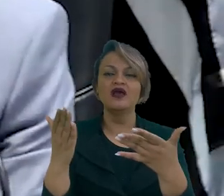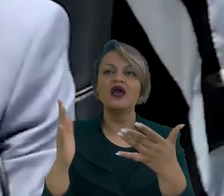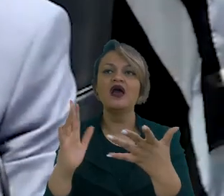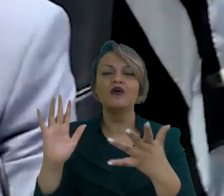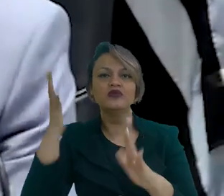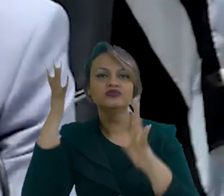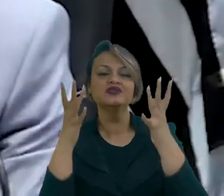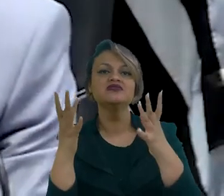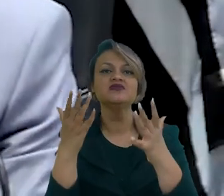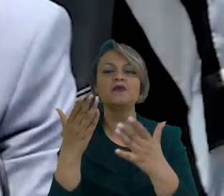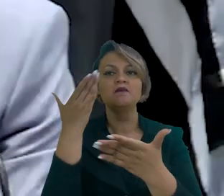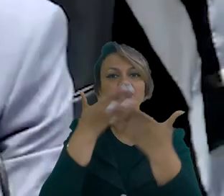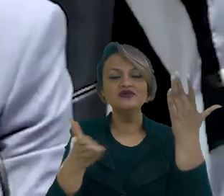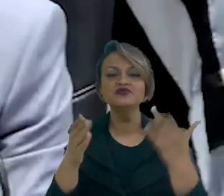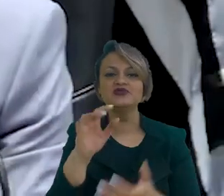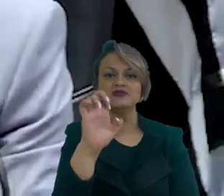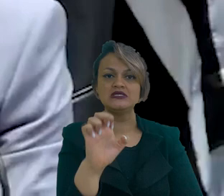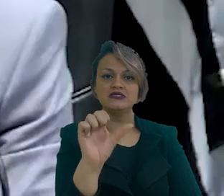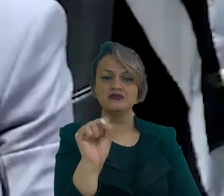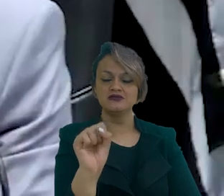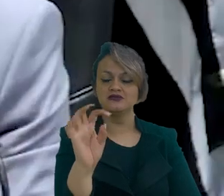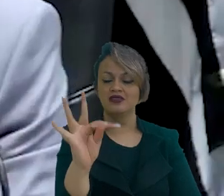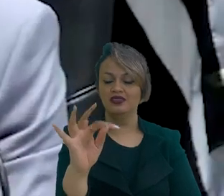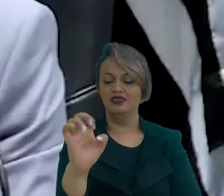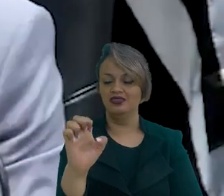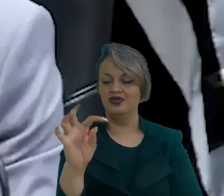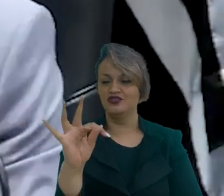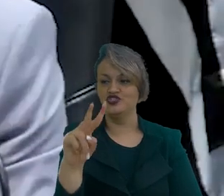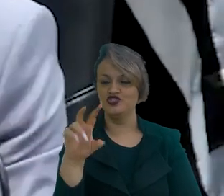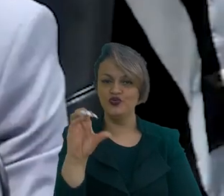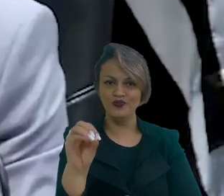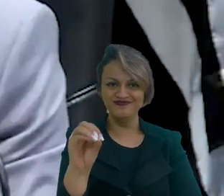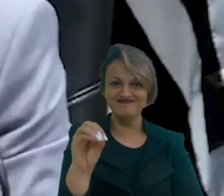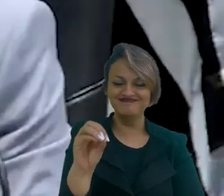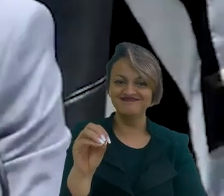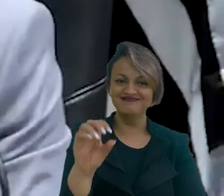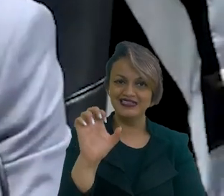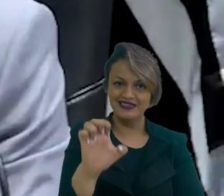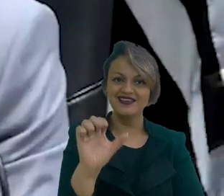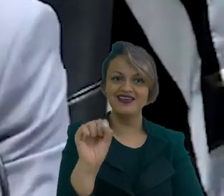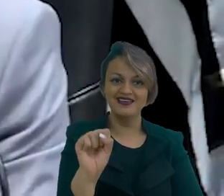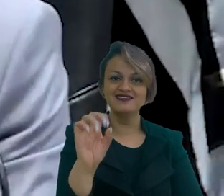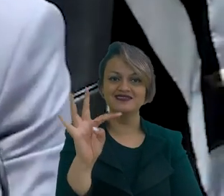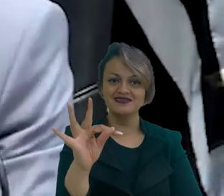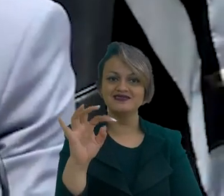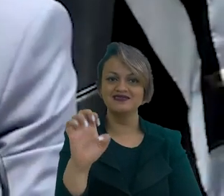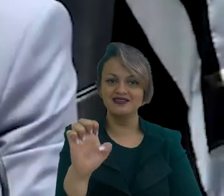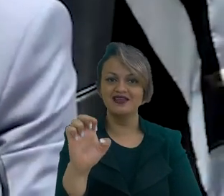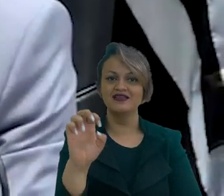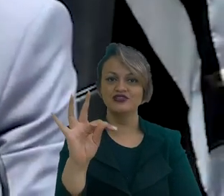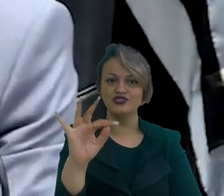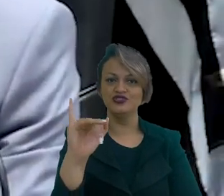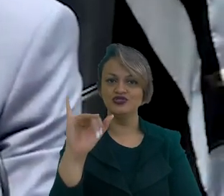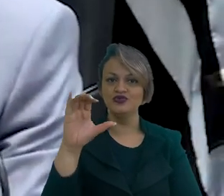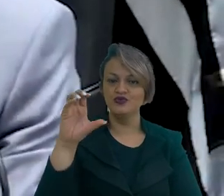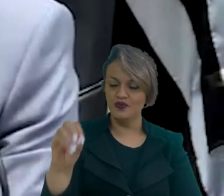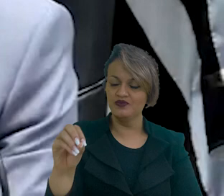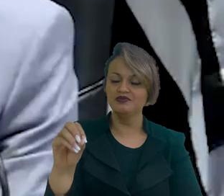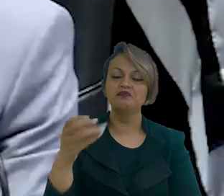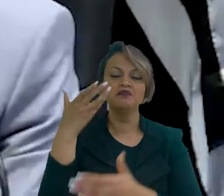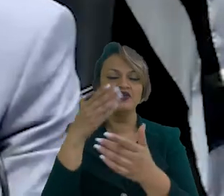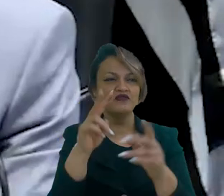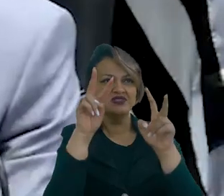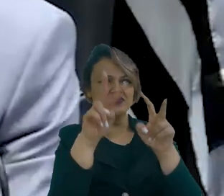tivemos acréscimo né do dano estético né padrão se admitem os três danos no Brasil né